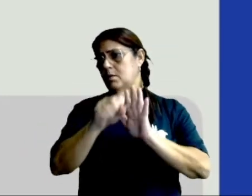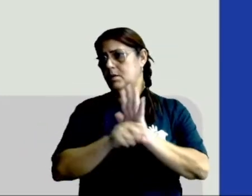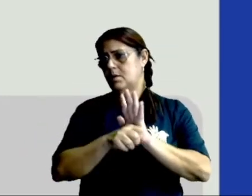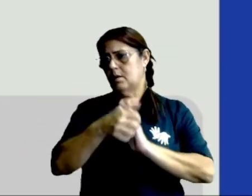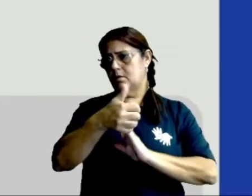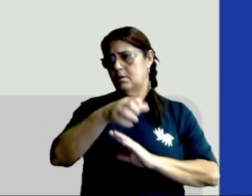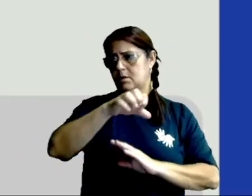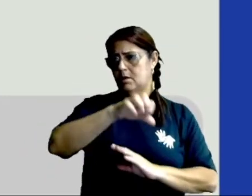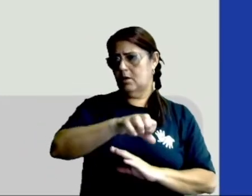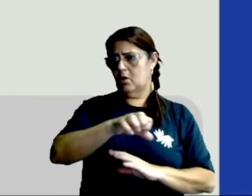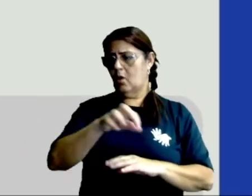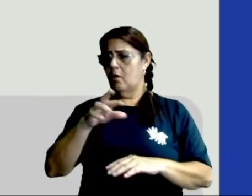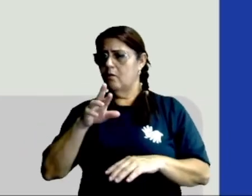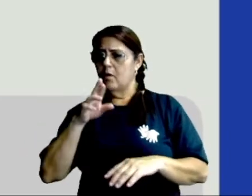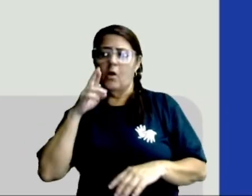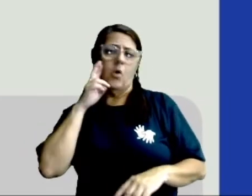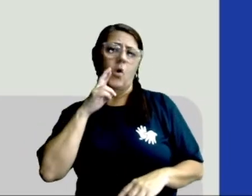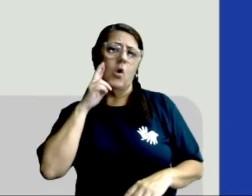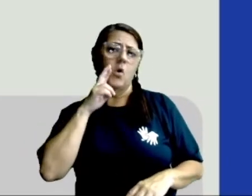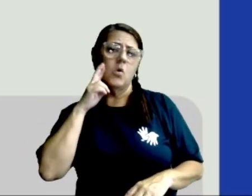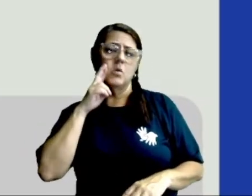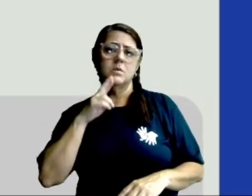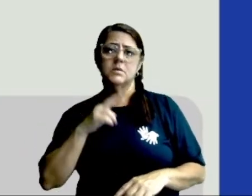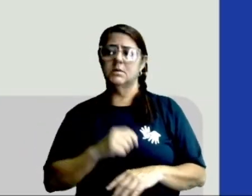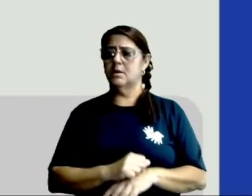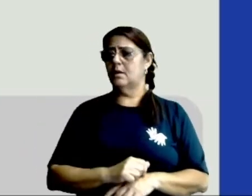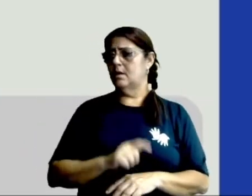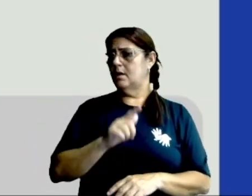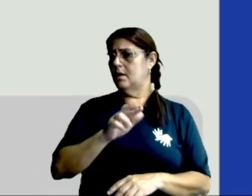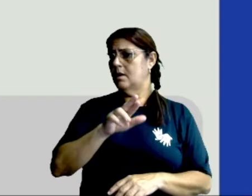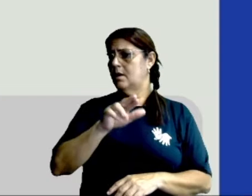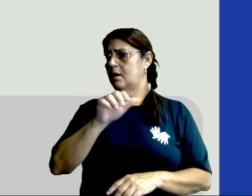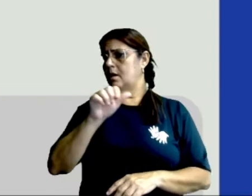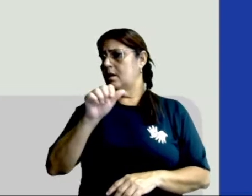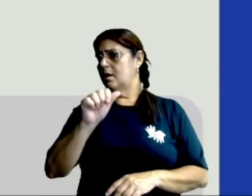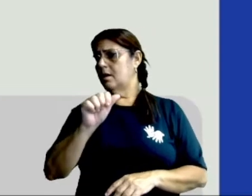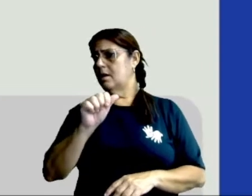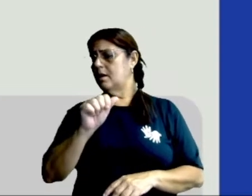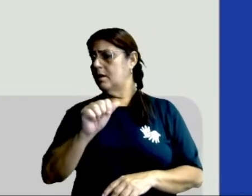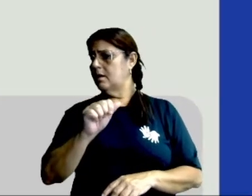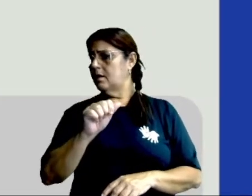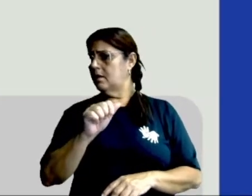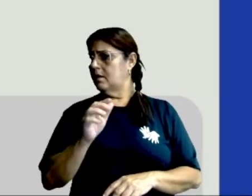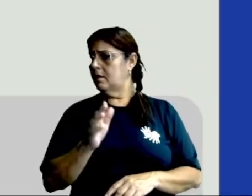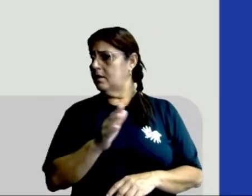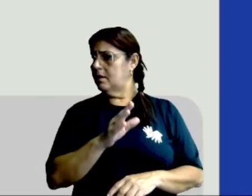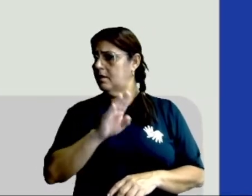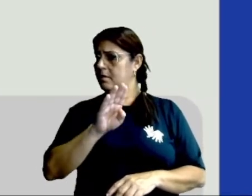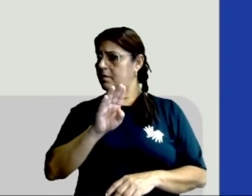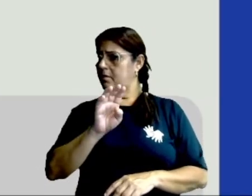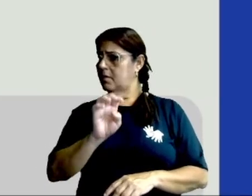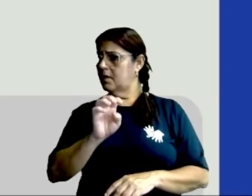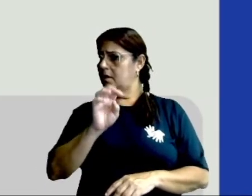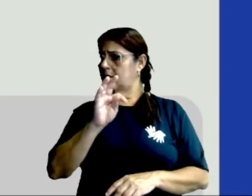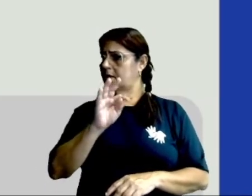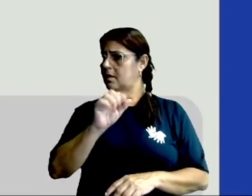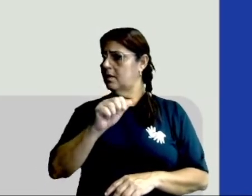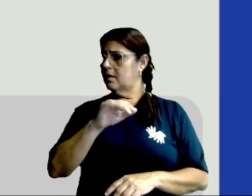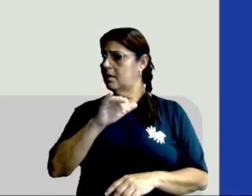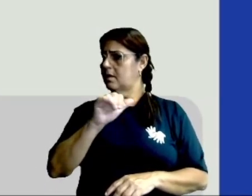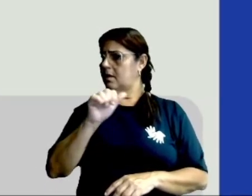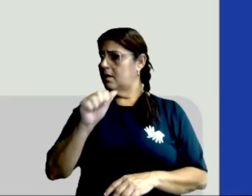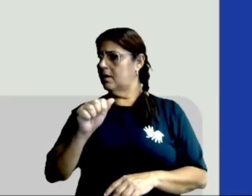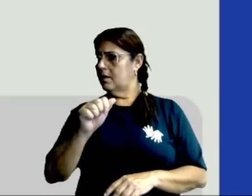as terras em rosa, né, pertencentes aí à Grã-Bretanha, né, que é o Reino Unido. Nesse tom de amarelo, a França. Nesse tom